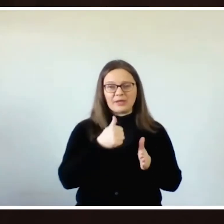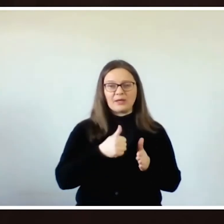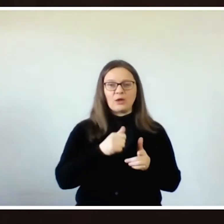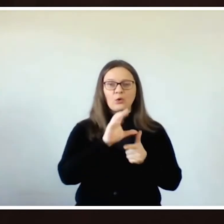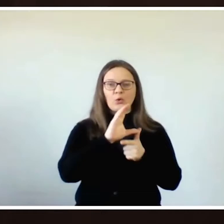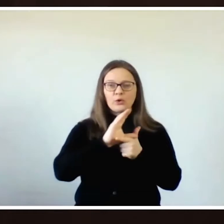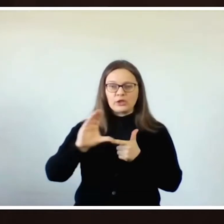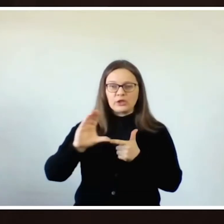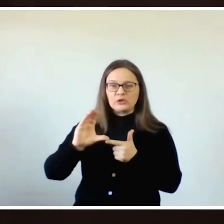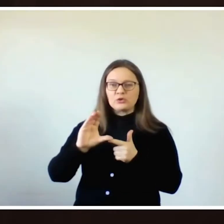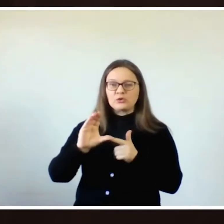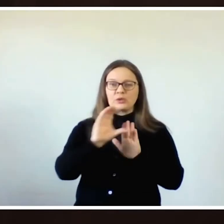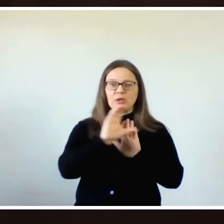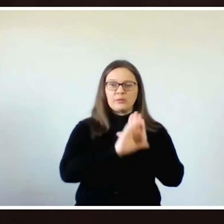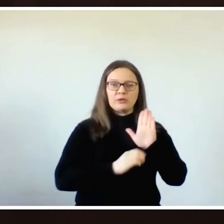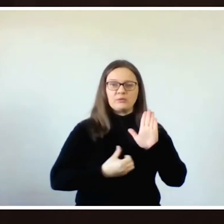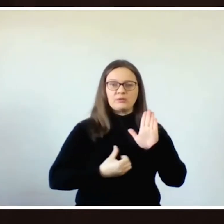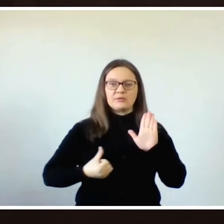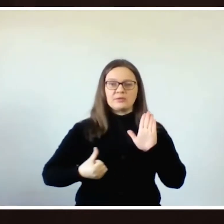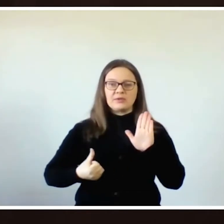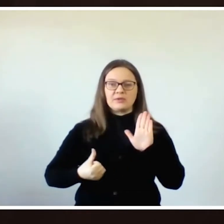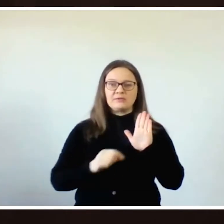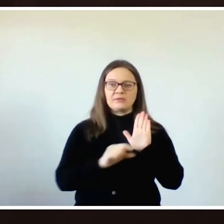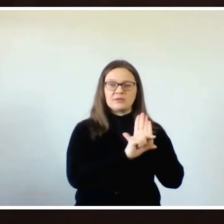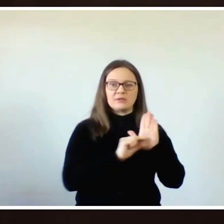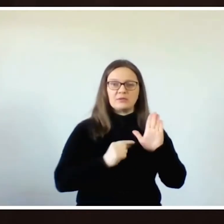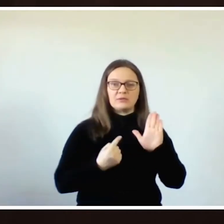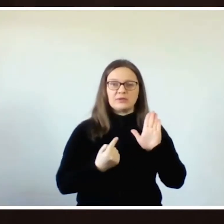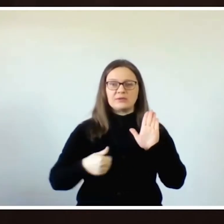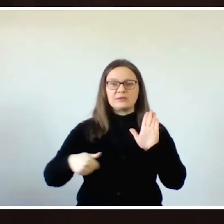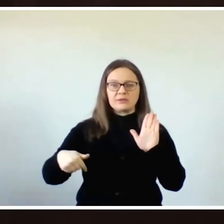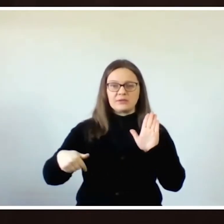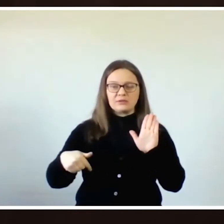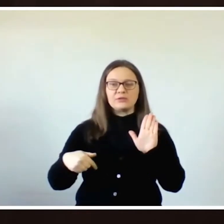quê? Hein?